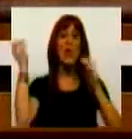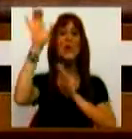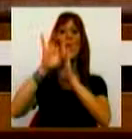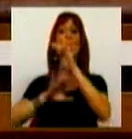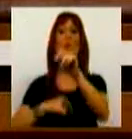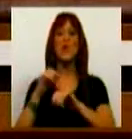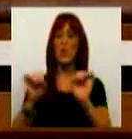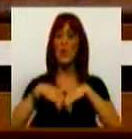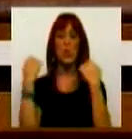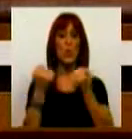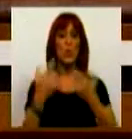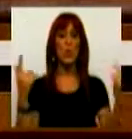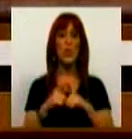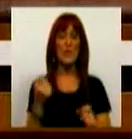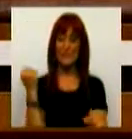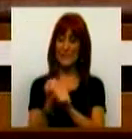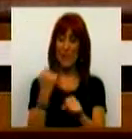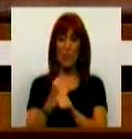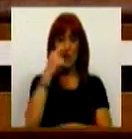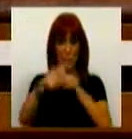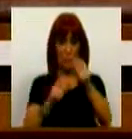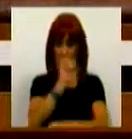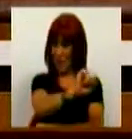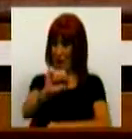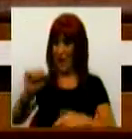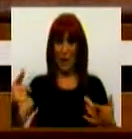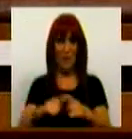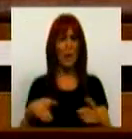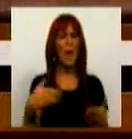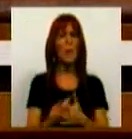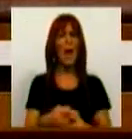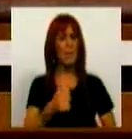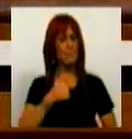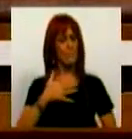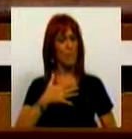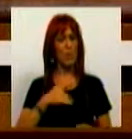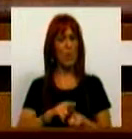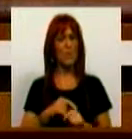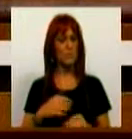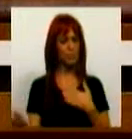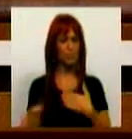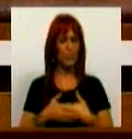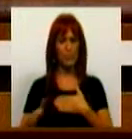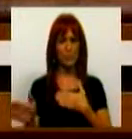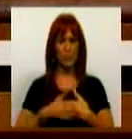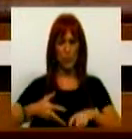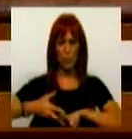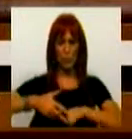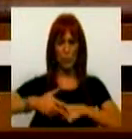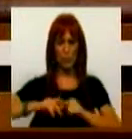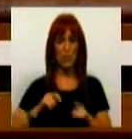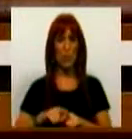condições sociais e laborais para os trabalhadores levam os patrões a encerrar as oficinas